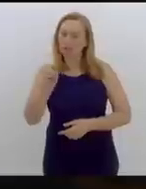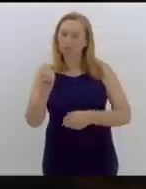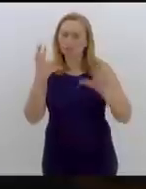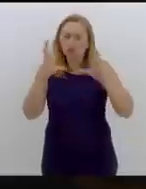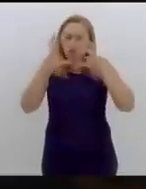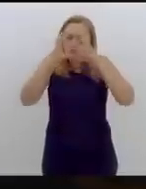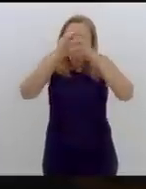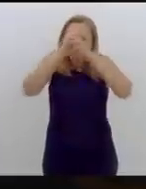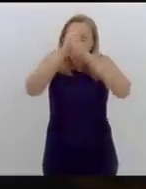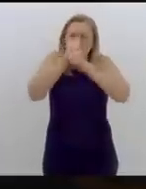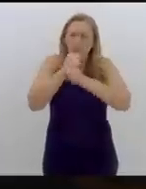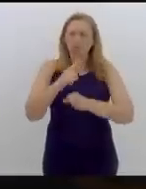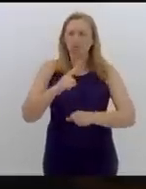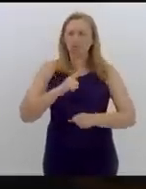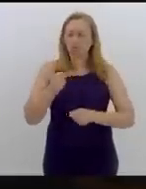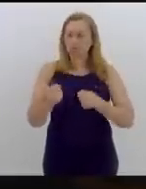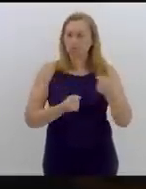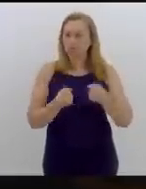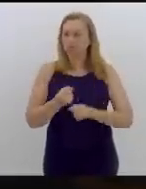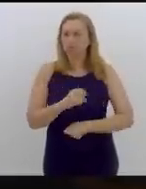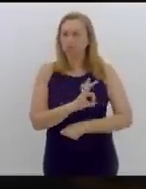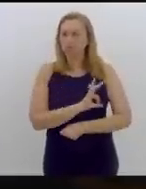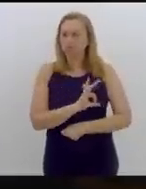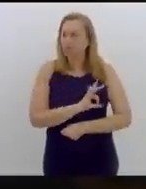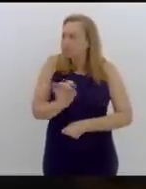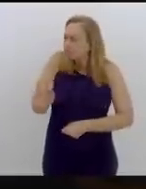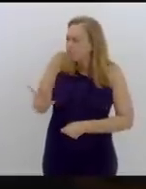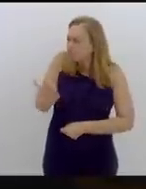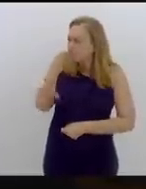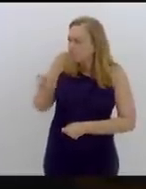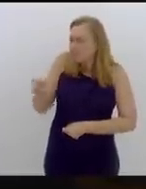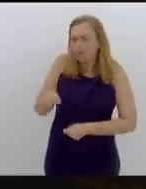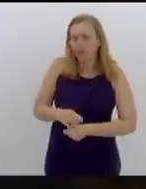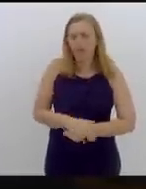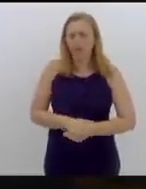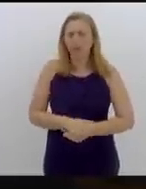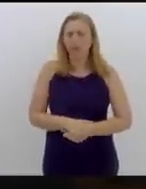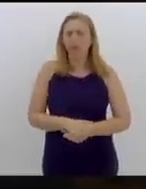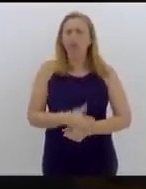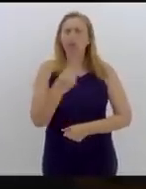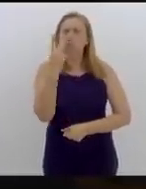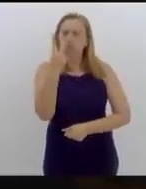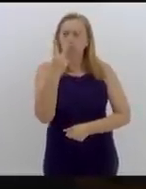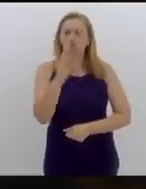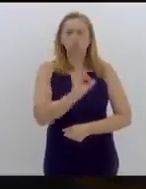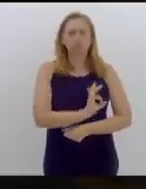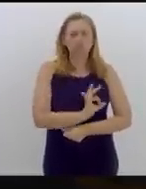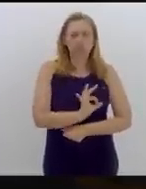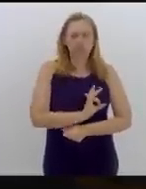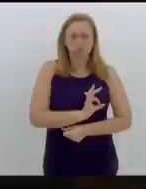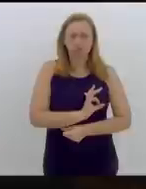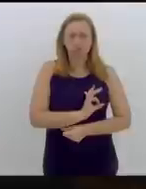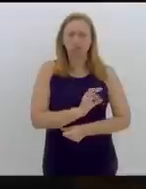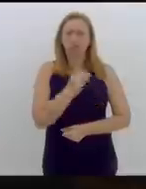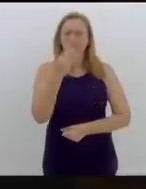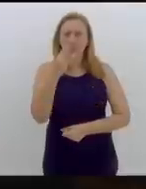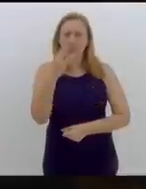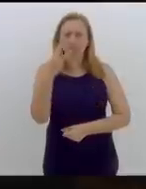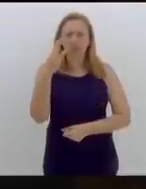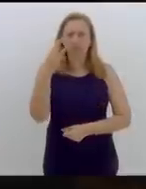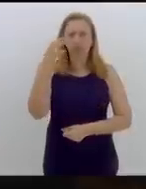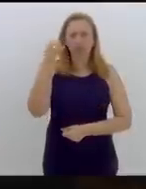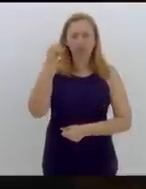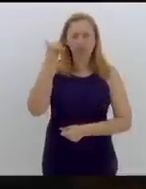e havia ali uma viatura da polícia militar sozinha com dois policiais às 3 horas da manhã